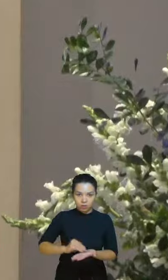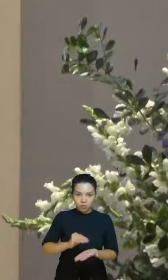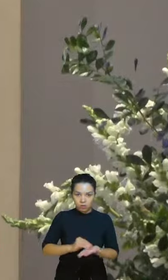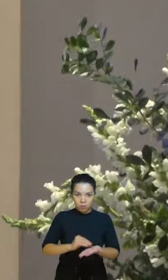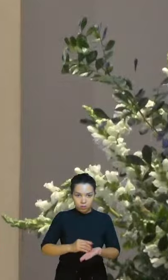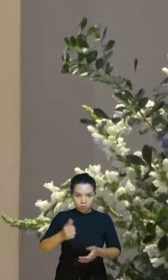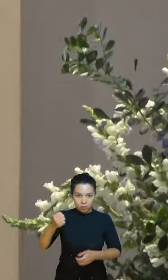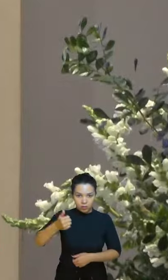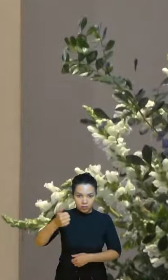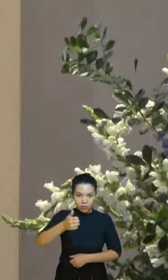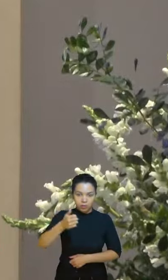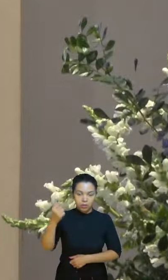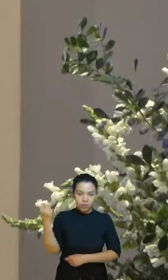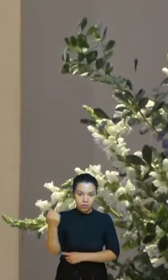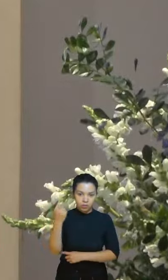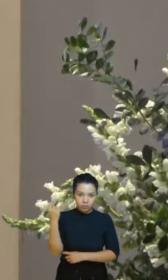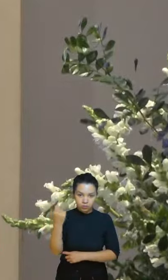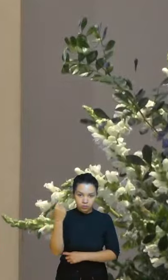Grande do Sul